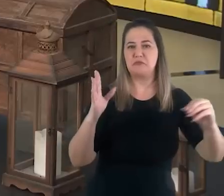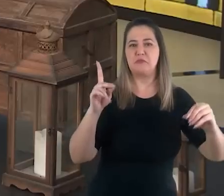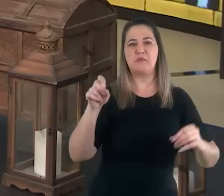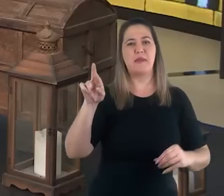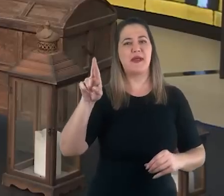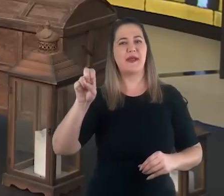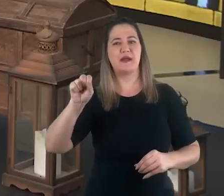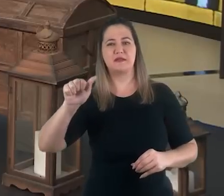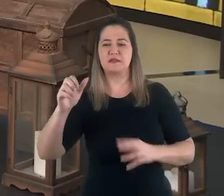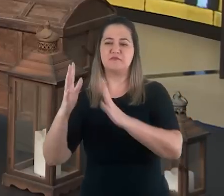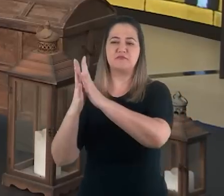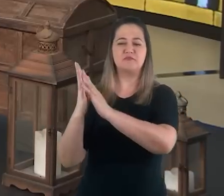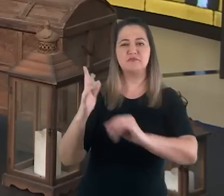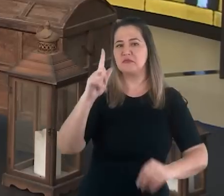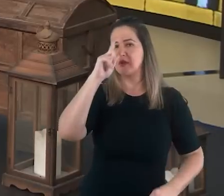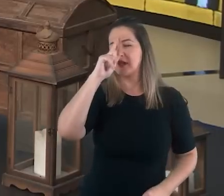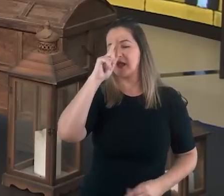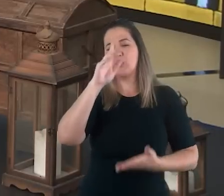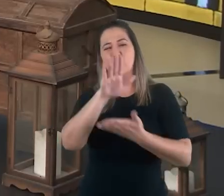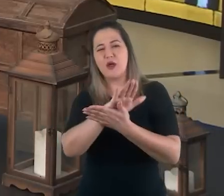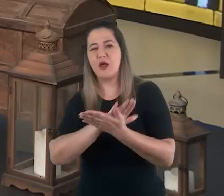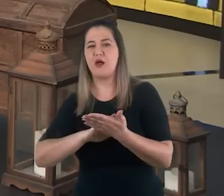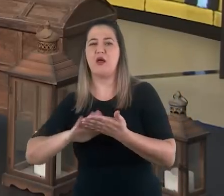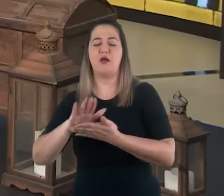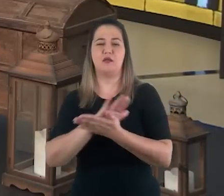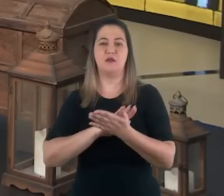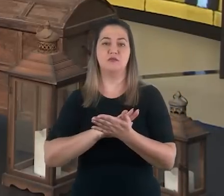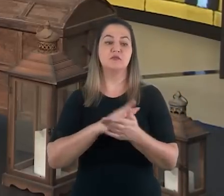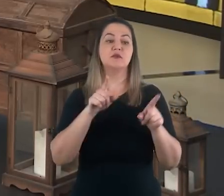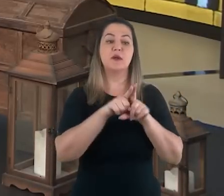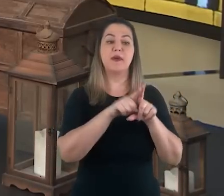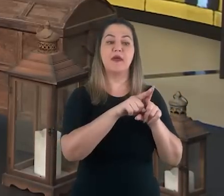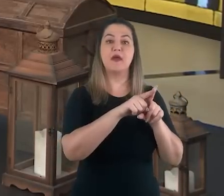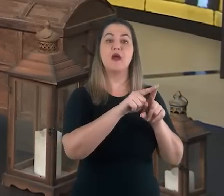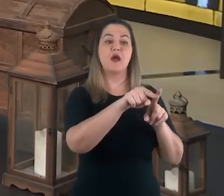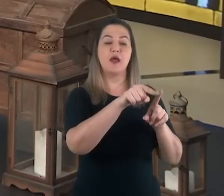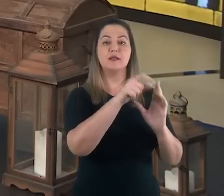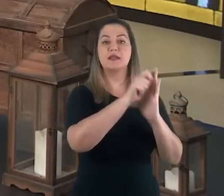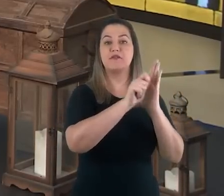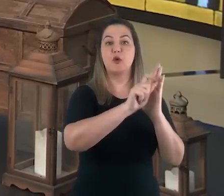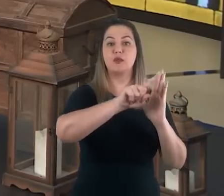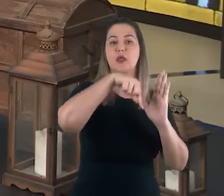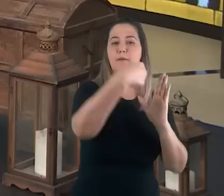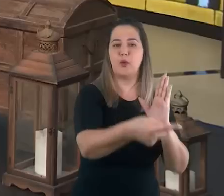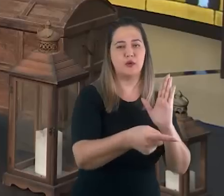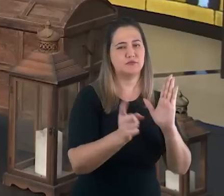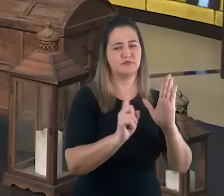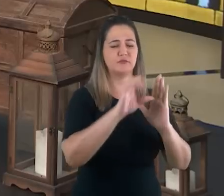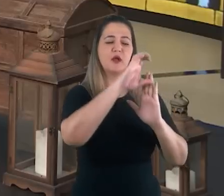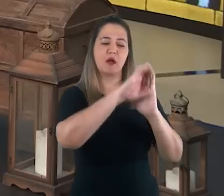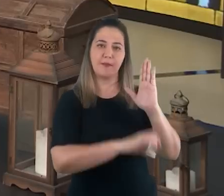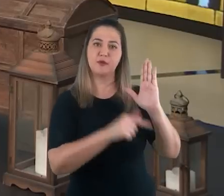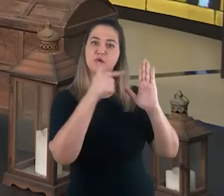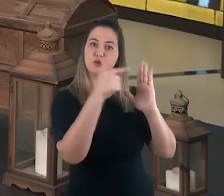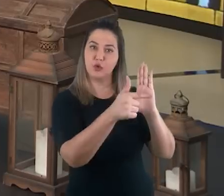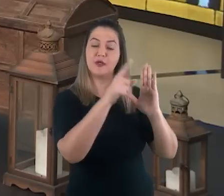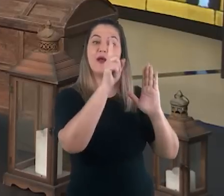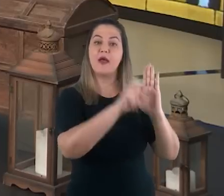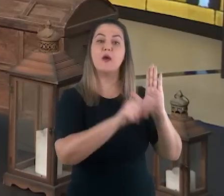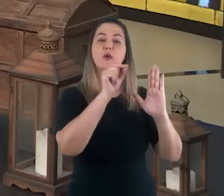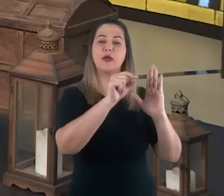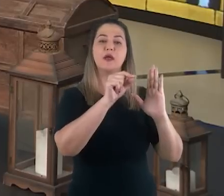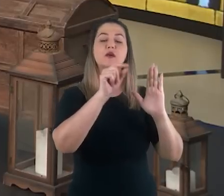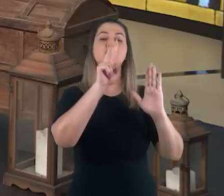bem? Muito menos que ele seria de uma época posterior. O capítulo 2 é parte da reflexão do antigo